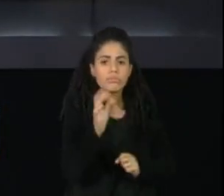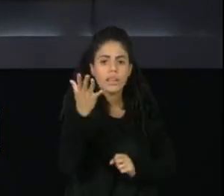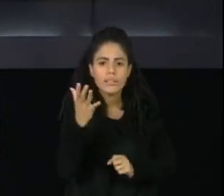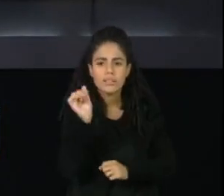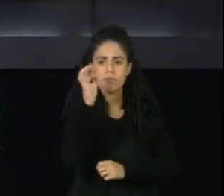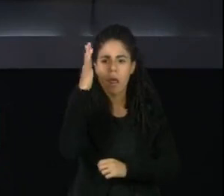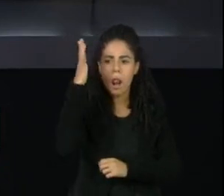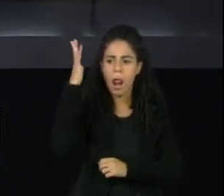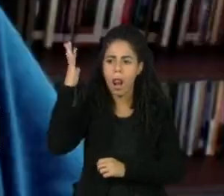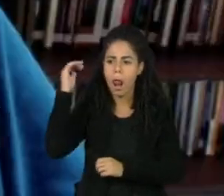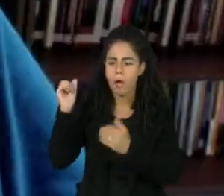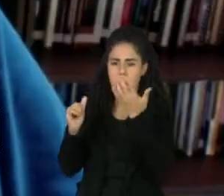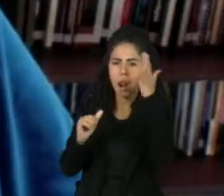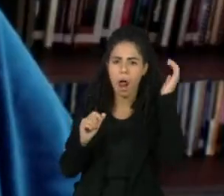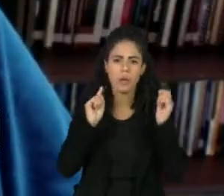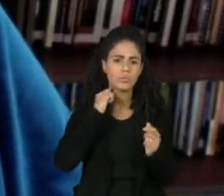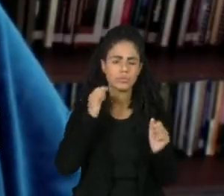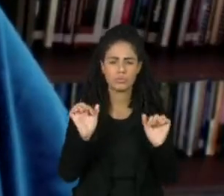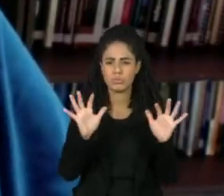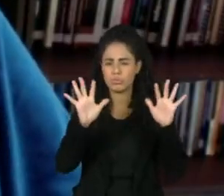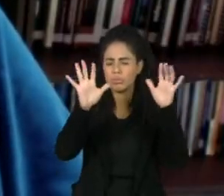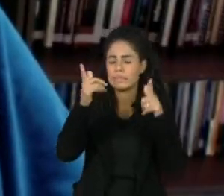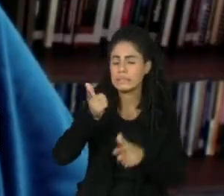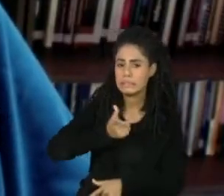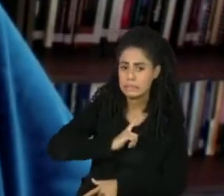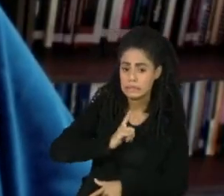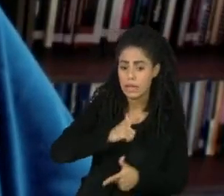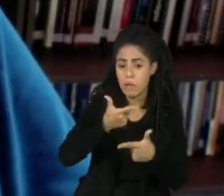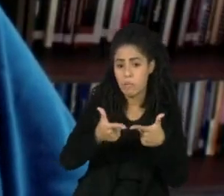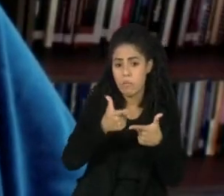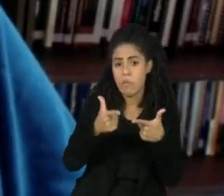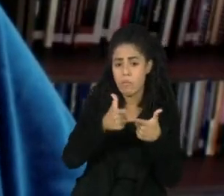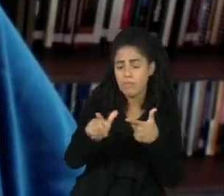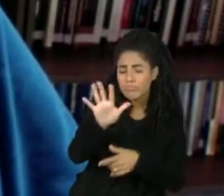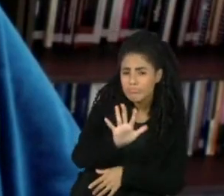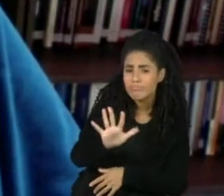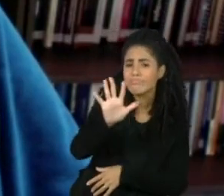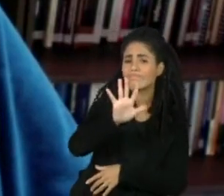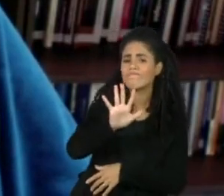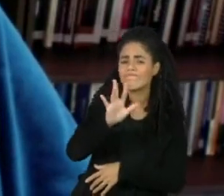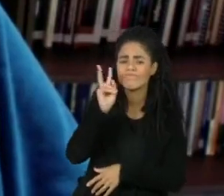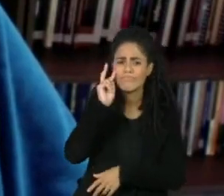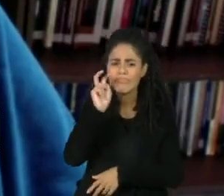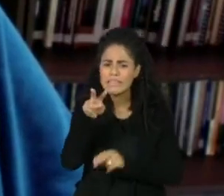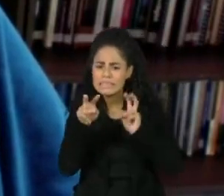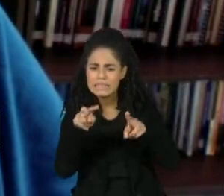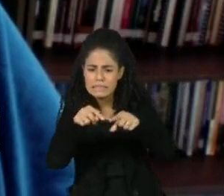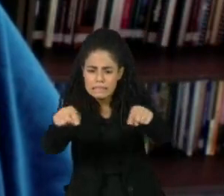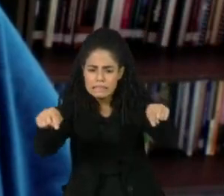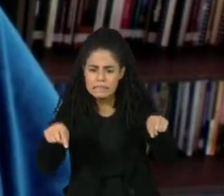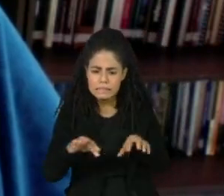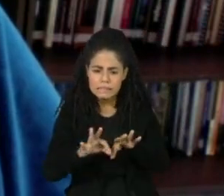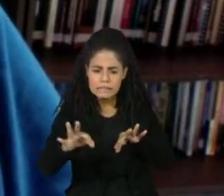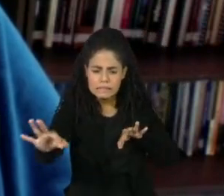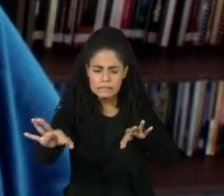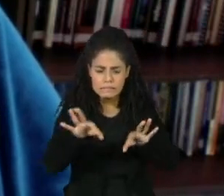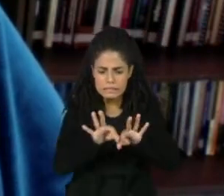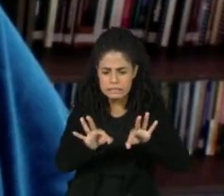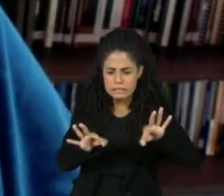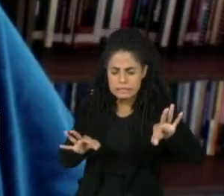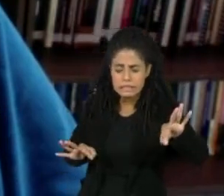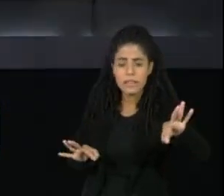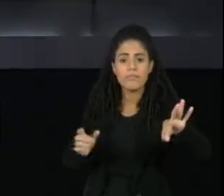da mortalidade de árvores que existe nessa região enorme, assim, milhões de quilômetros quadrados, em que a mortalidade das árvores